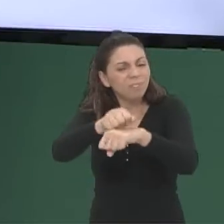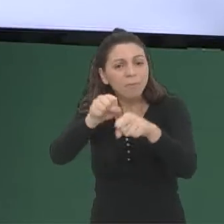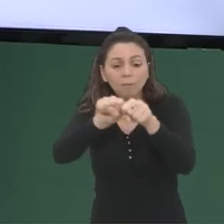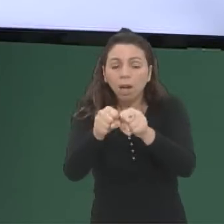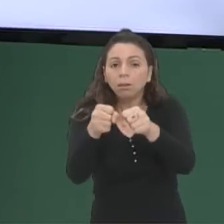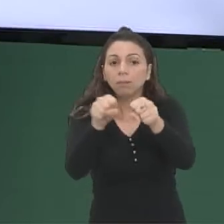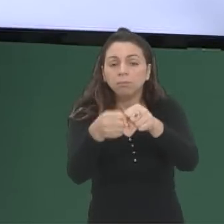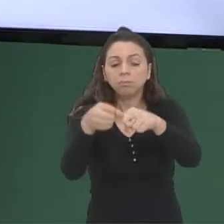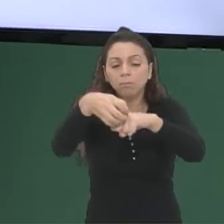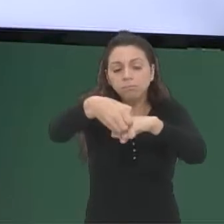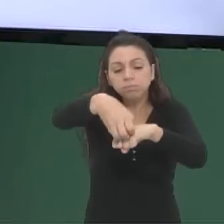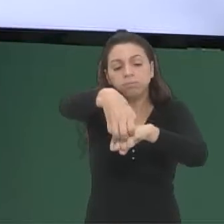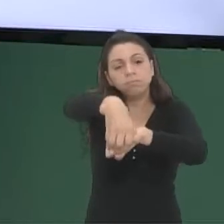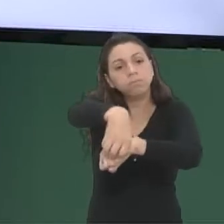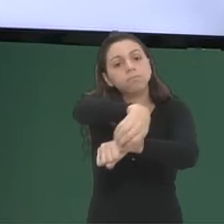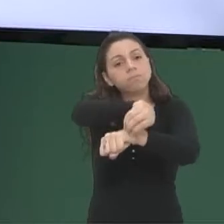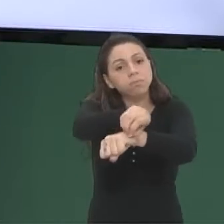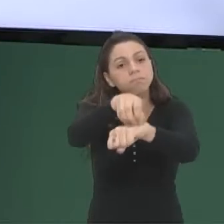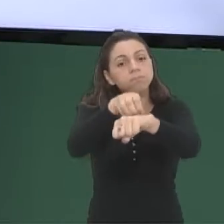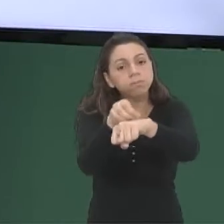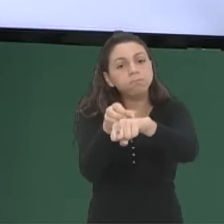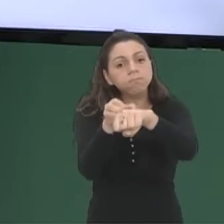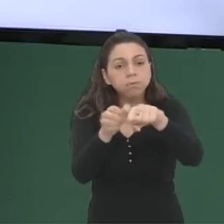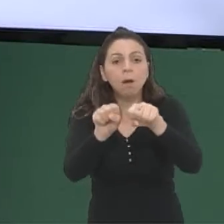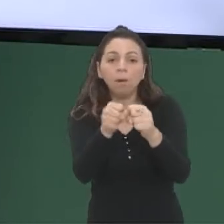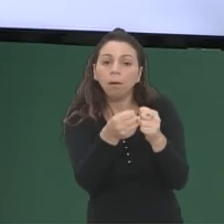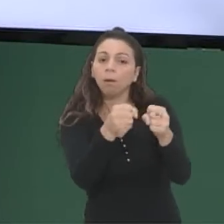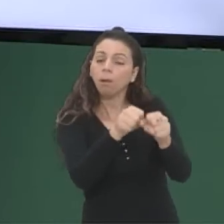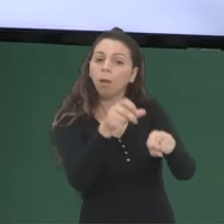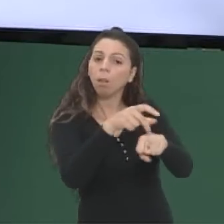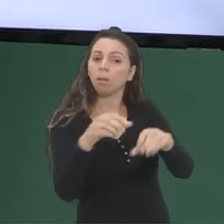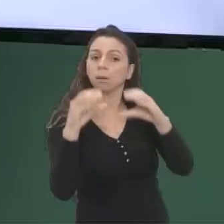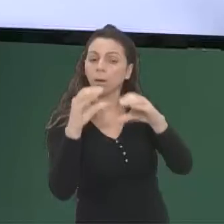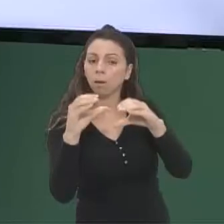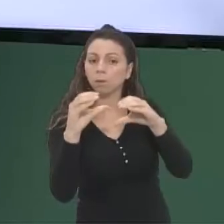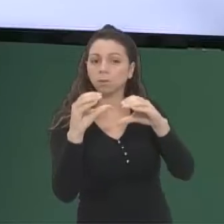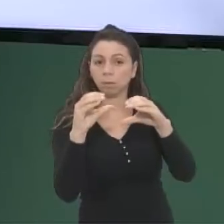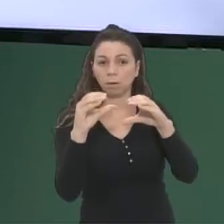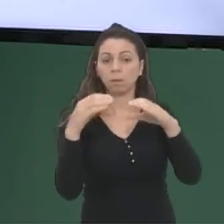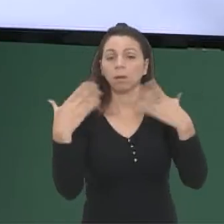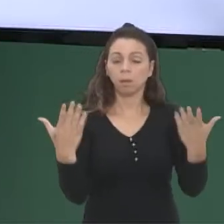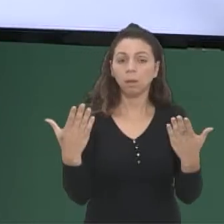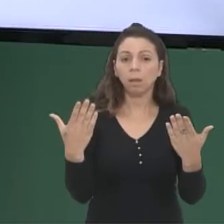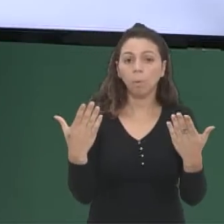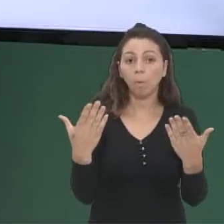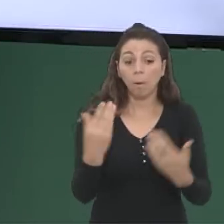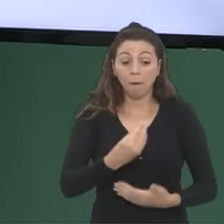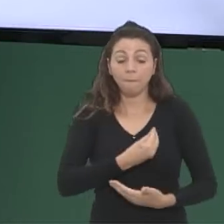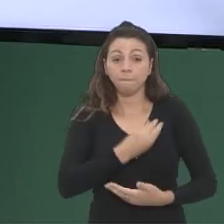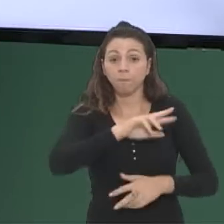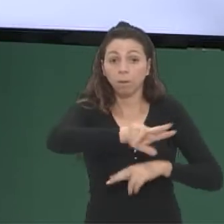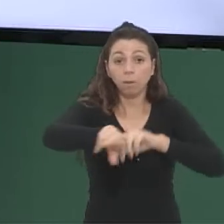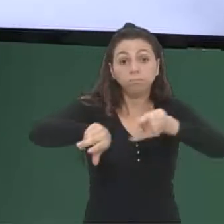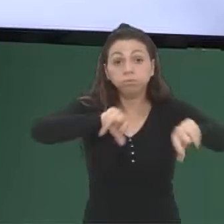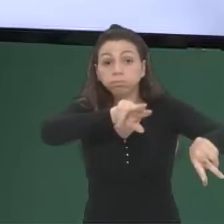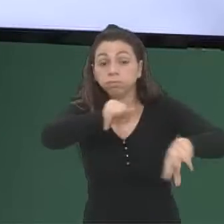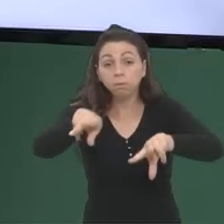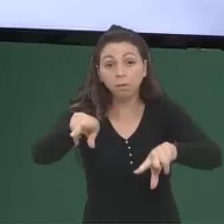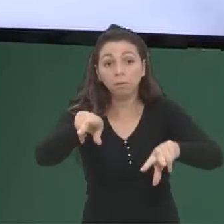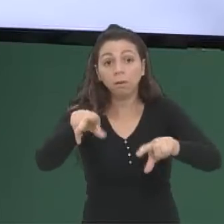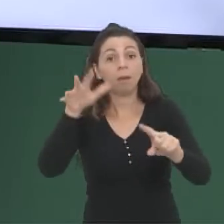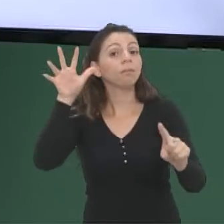quebrar essa rocha em pedaços menores. Então, seres vivos afetam com